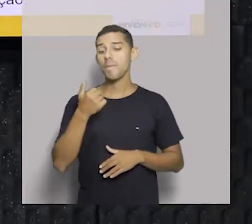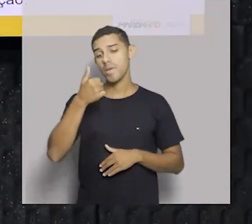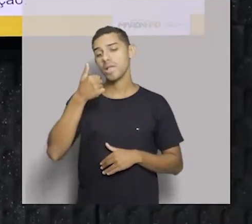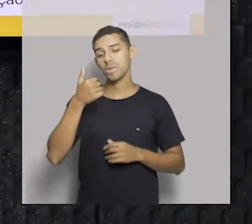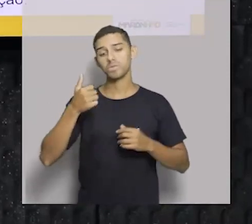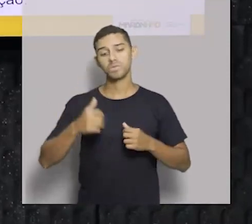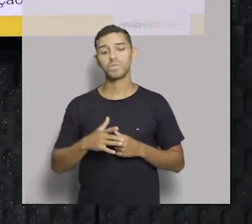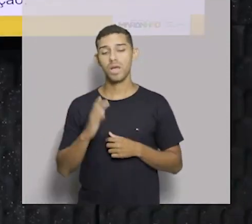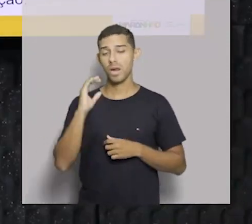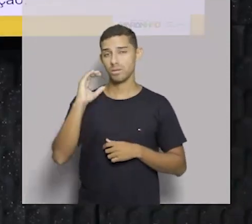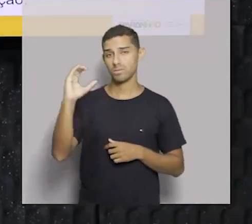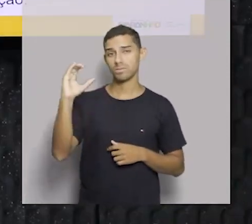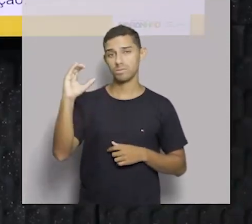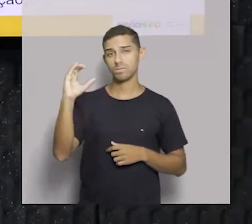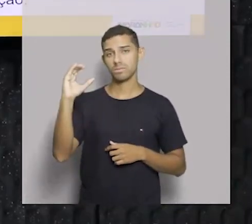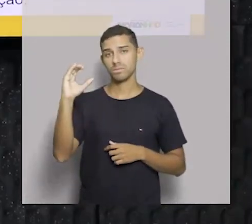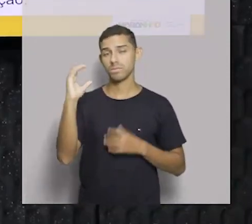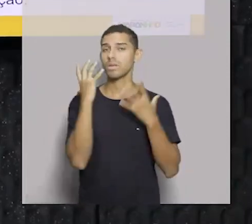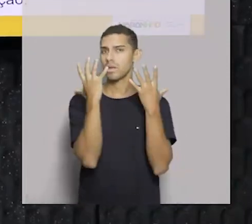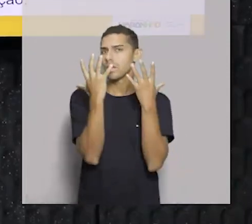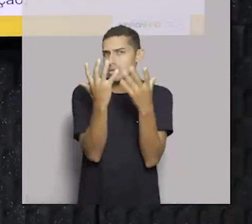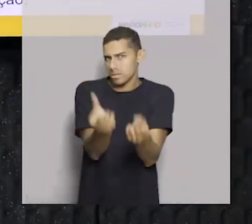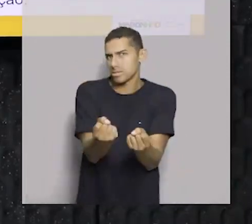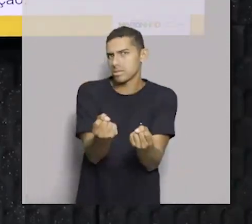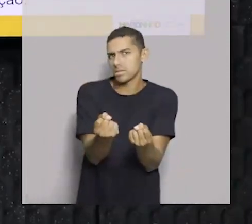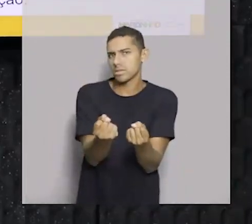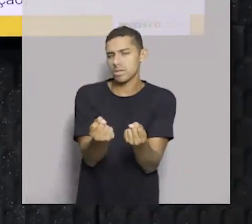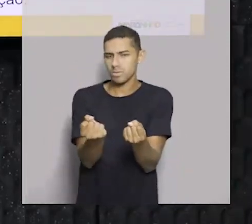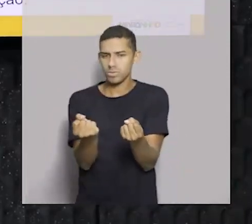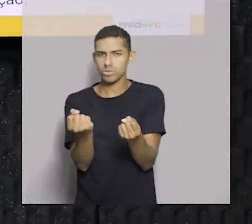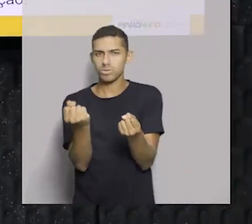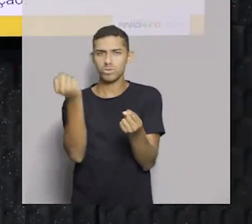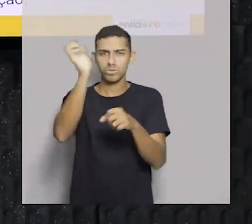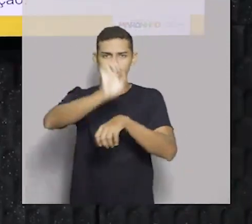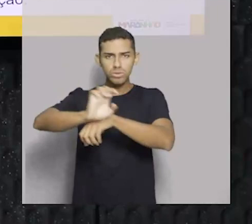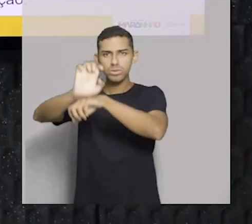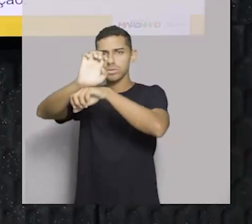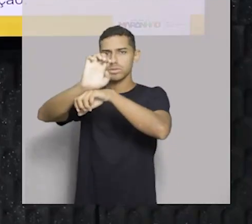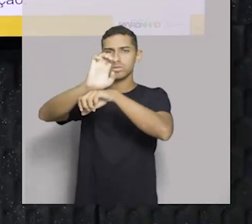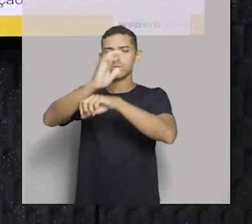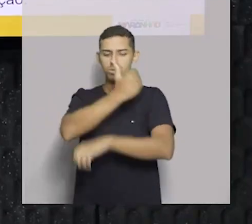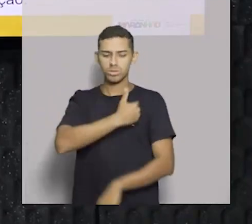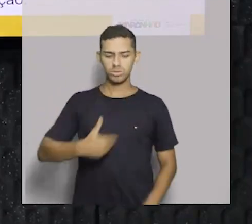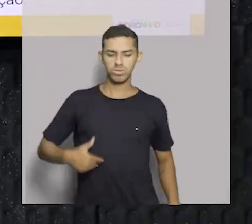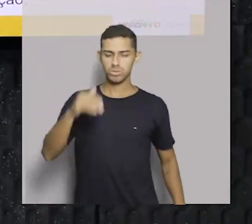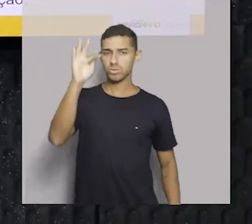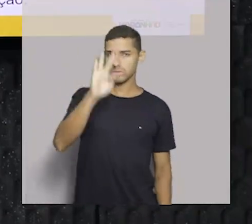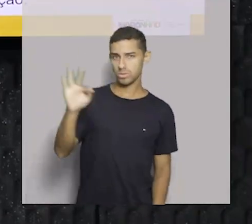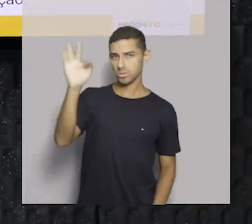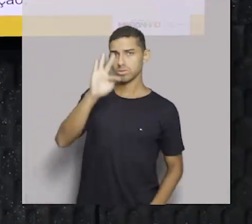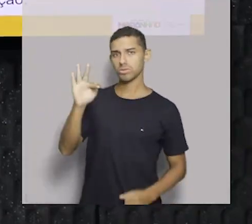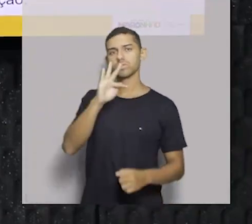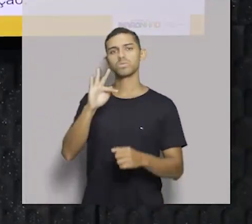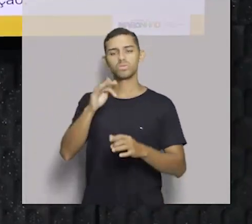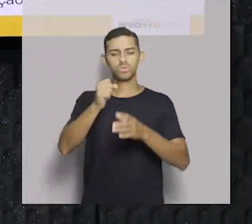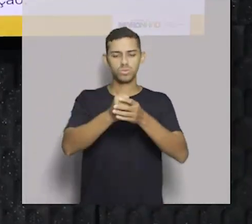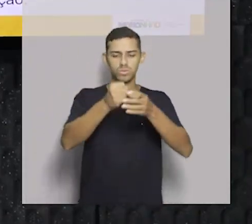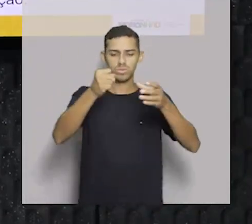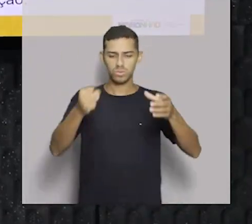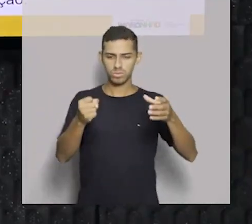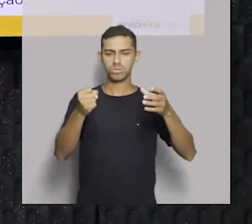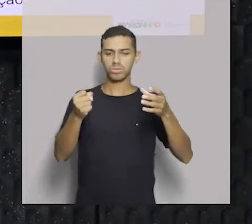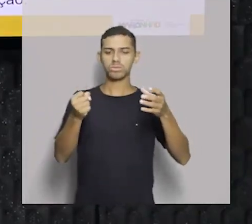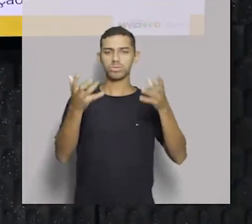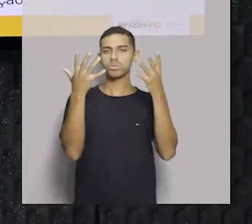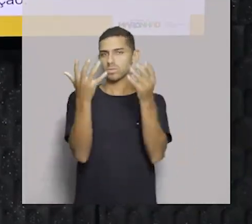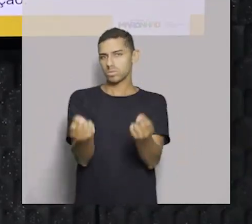opção é a letra C adoção por parte do estado brasileiro do governo brasileiro de políticas de ação afirmativa